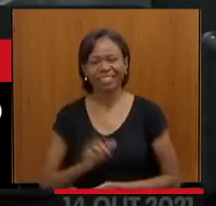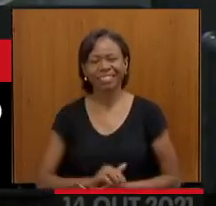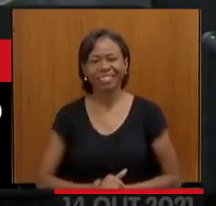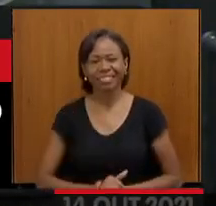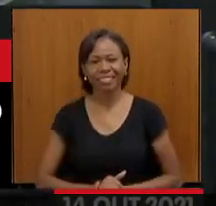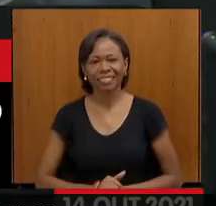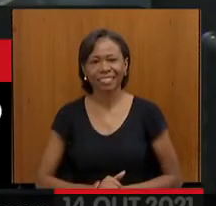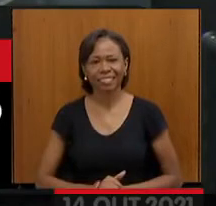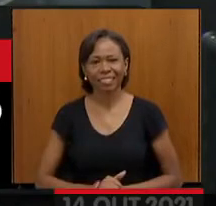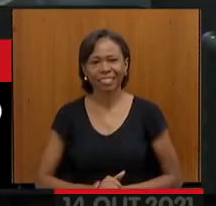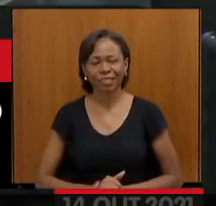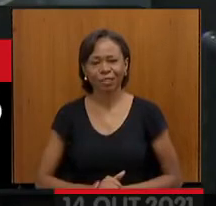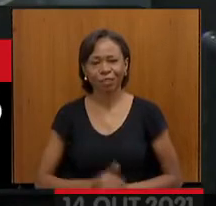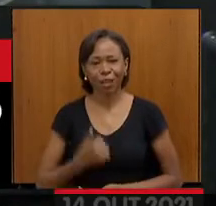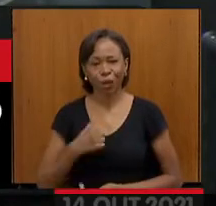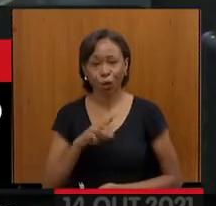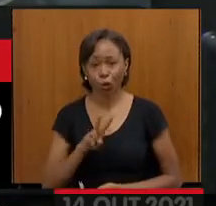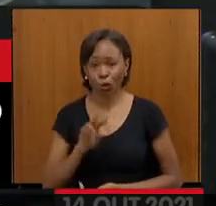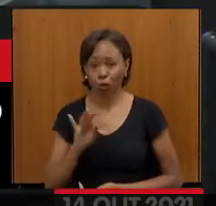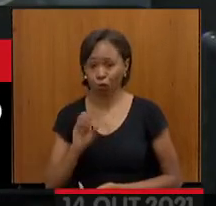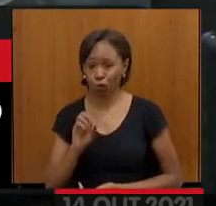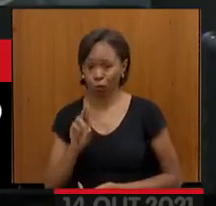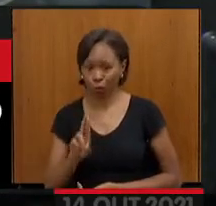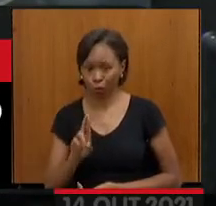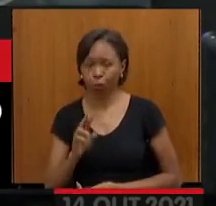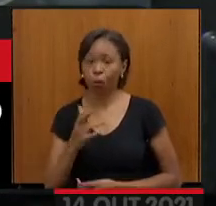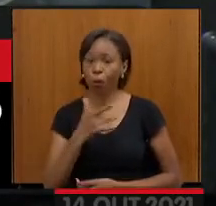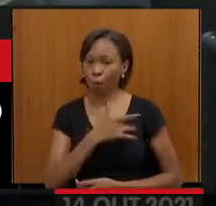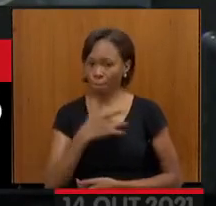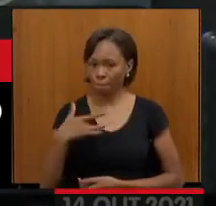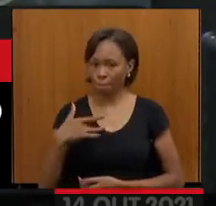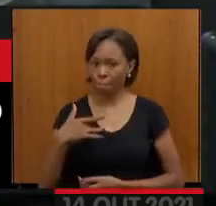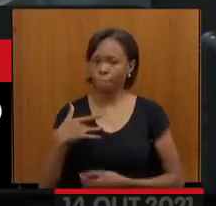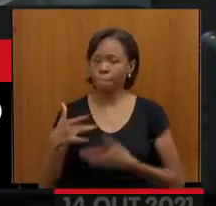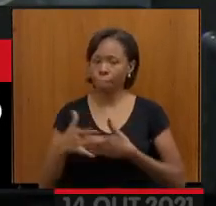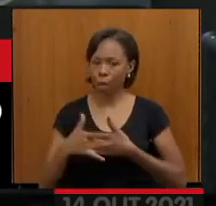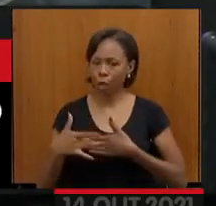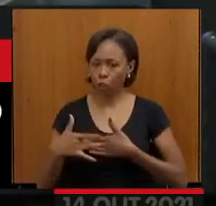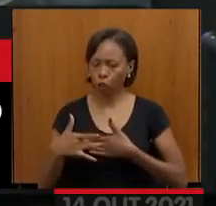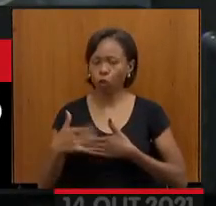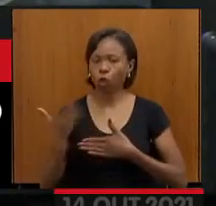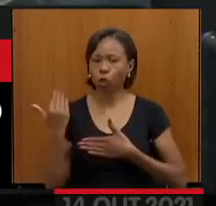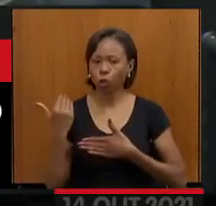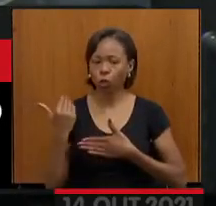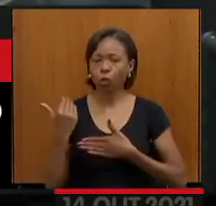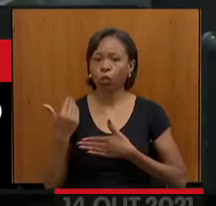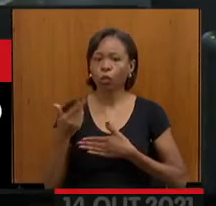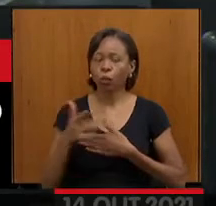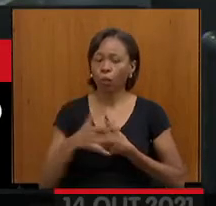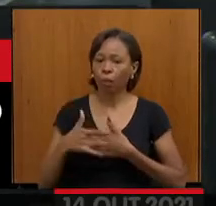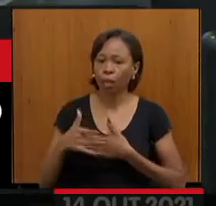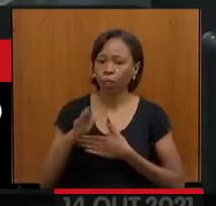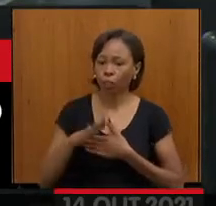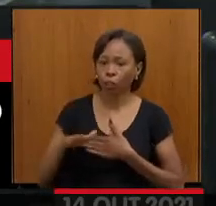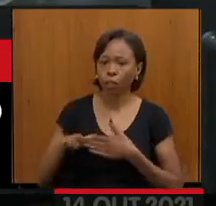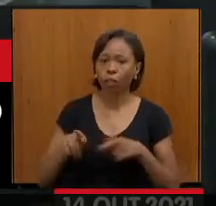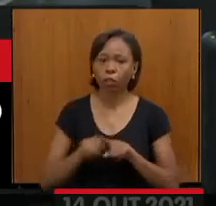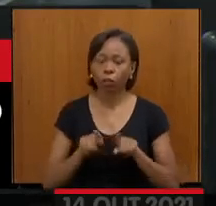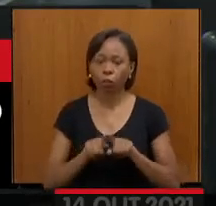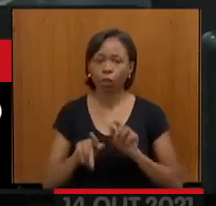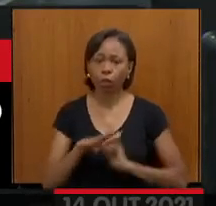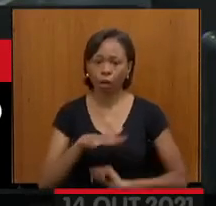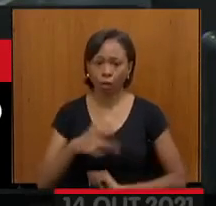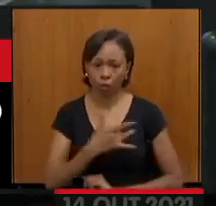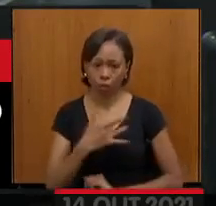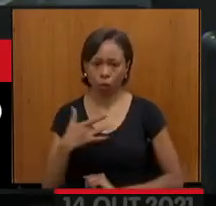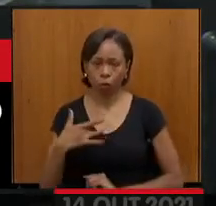apresentar rapidamente, meu nome é Vitor Grabois, eu sou médico, fui pediatra, sou médico sanitarista, sou um